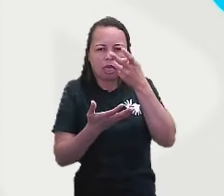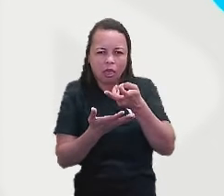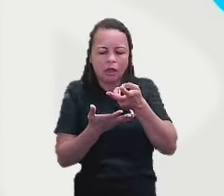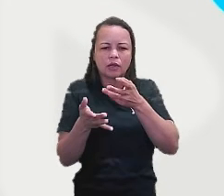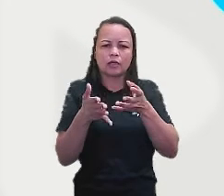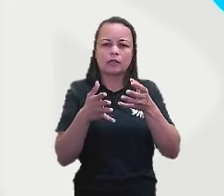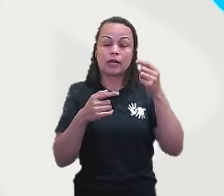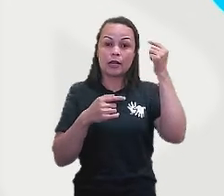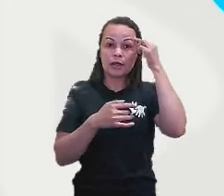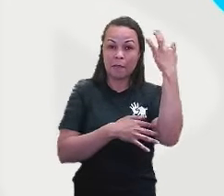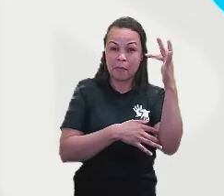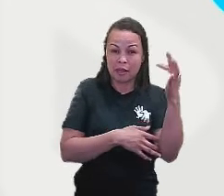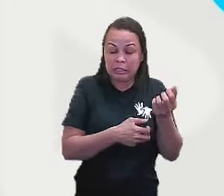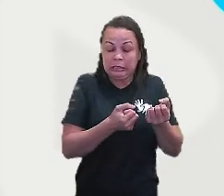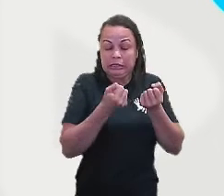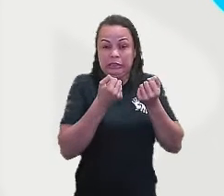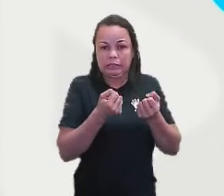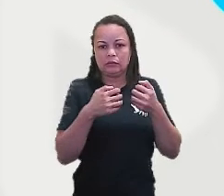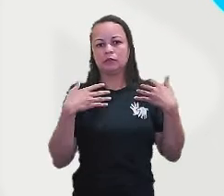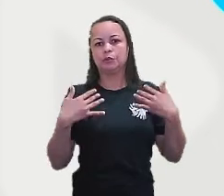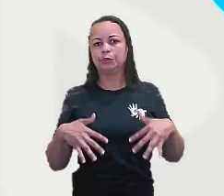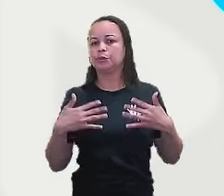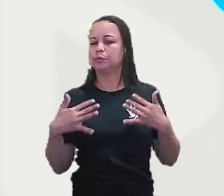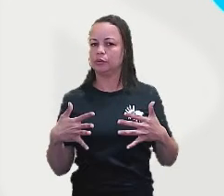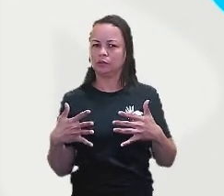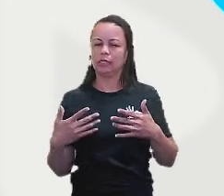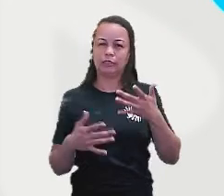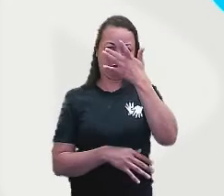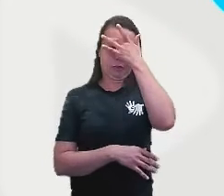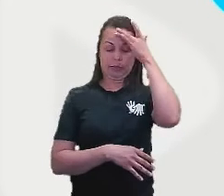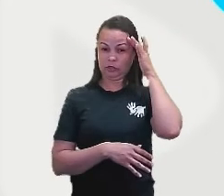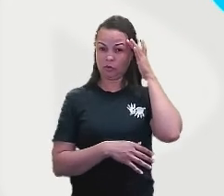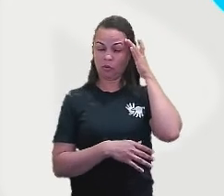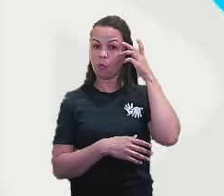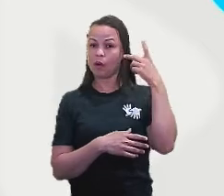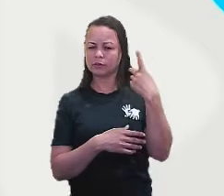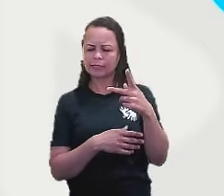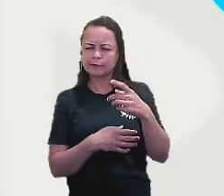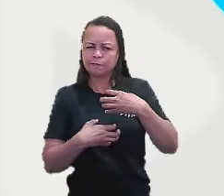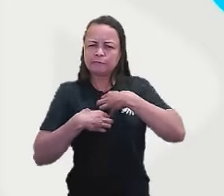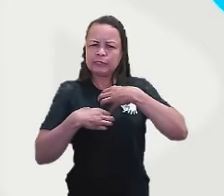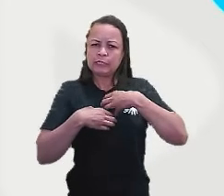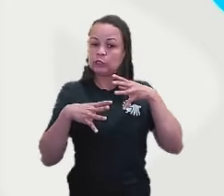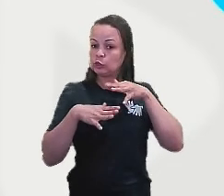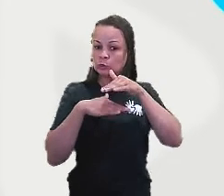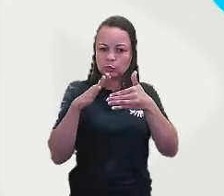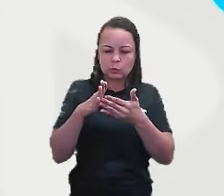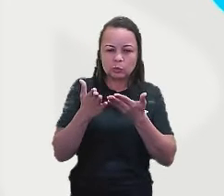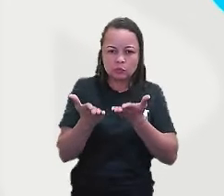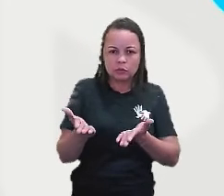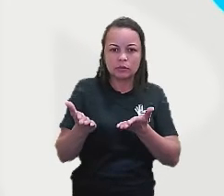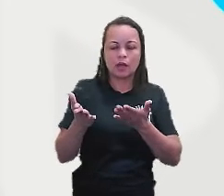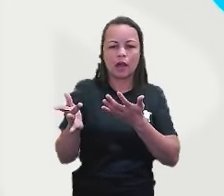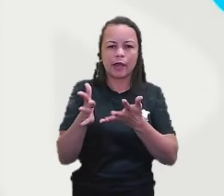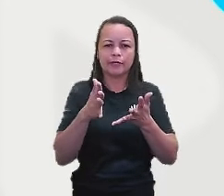cabeça pesada, entre outros. Perfeito. Então tá lá aquela pessoa nesse recorte, nessa situação hipotética,